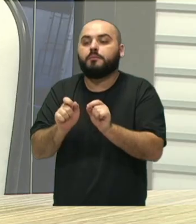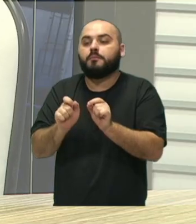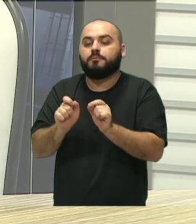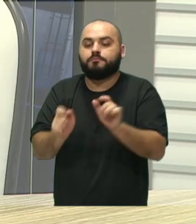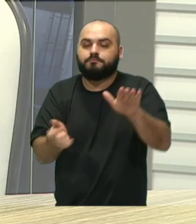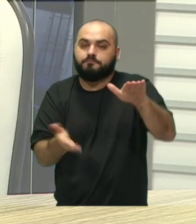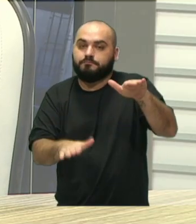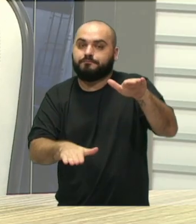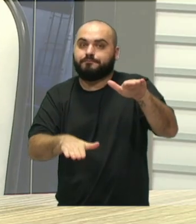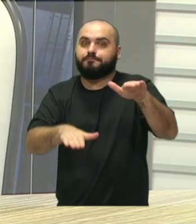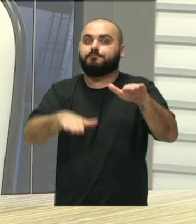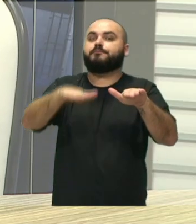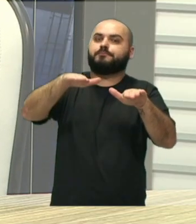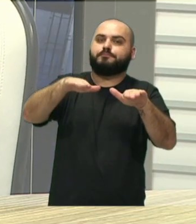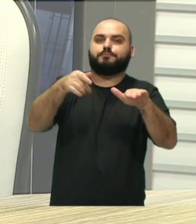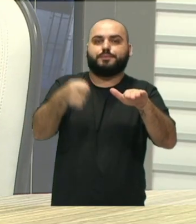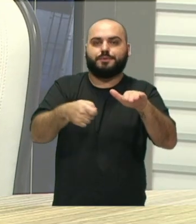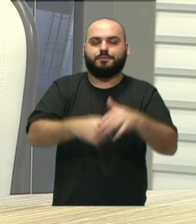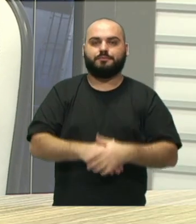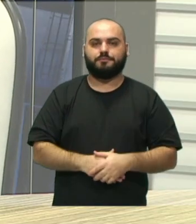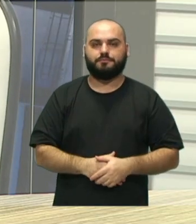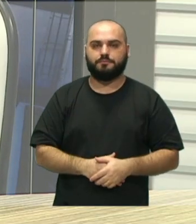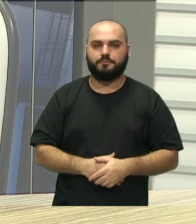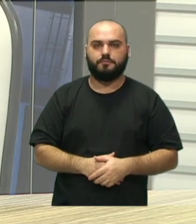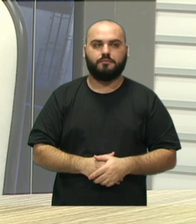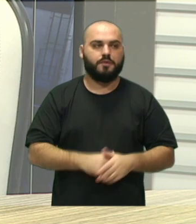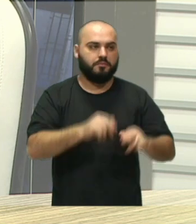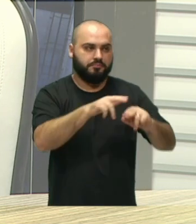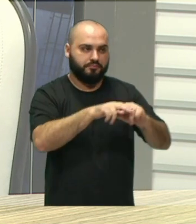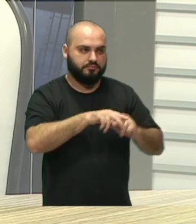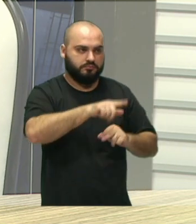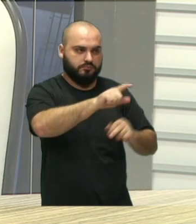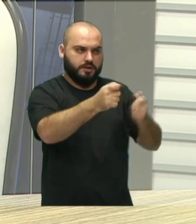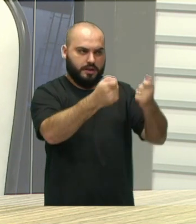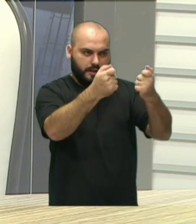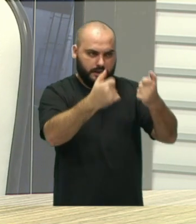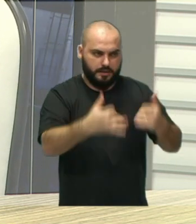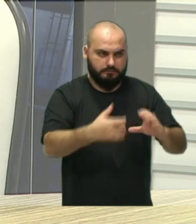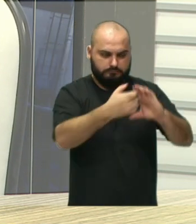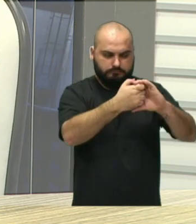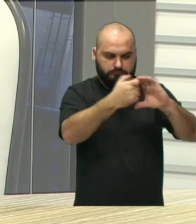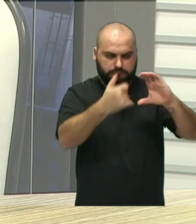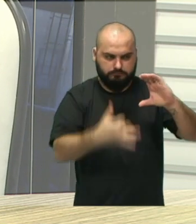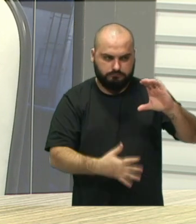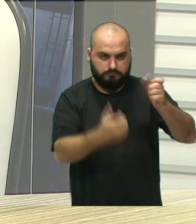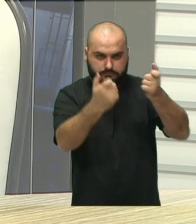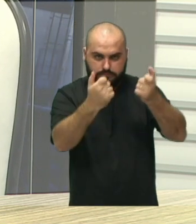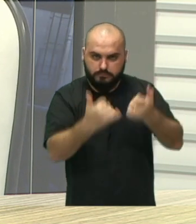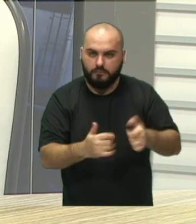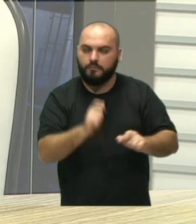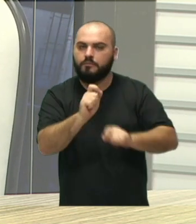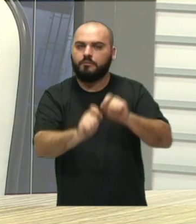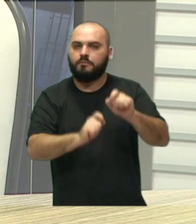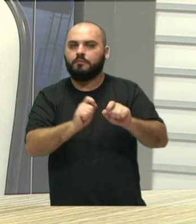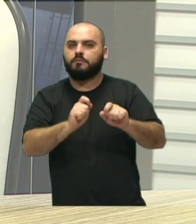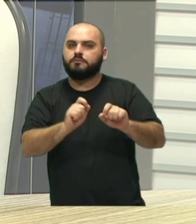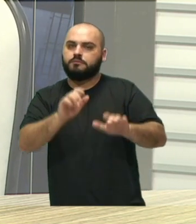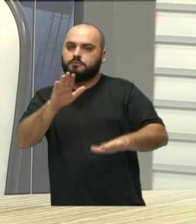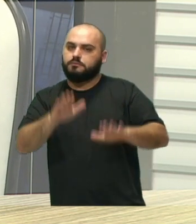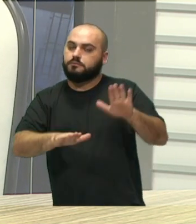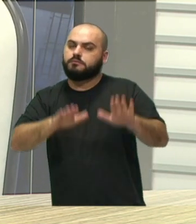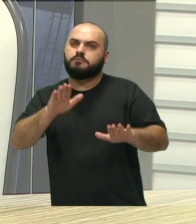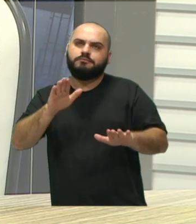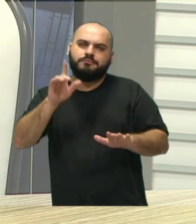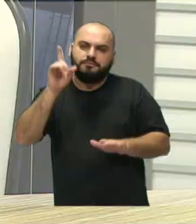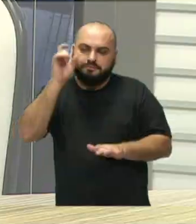e exatamente por essas características que a senhora acaba de colocar, é que talvez seja bem difícil